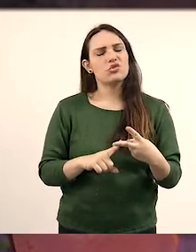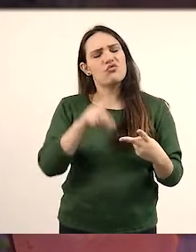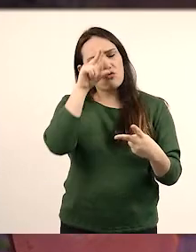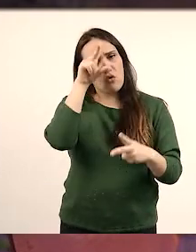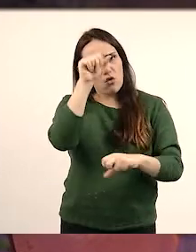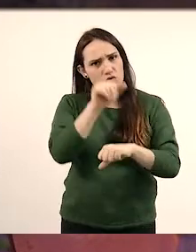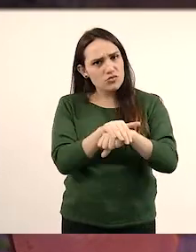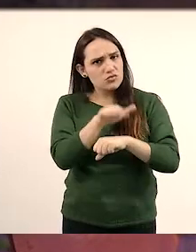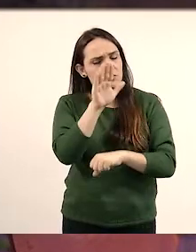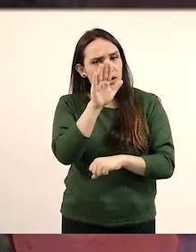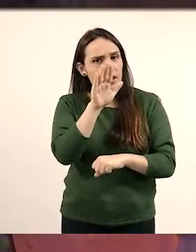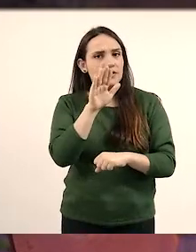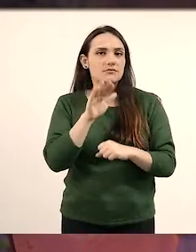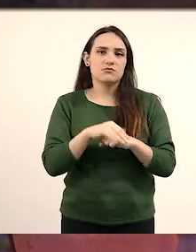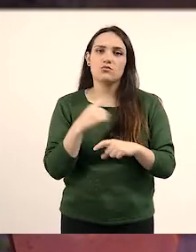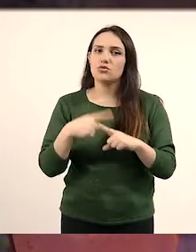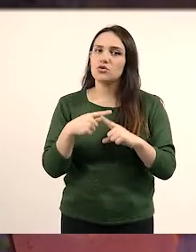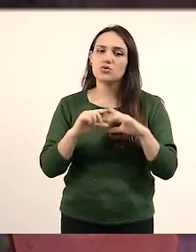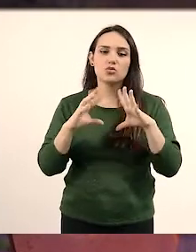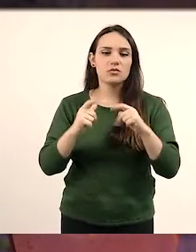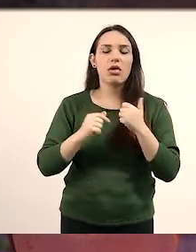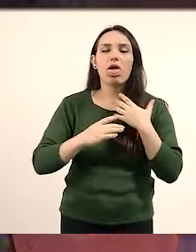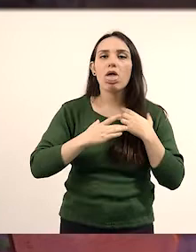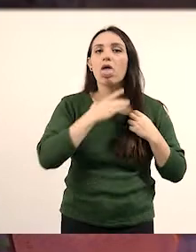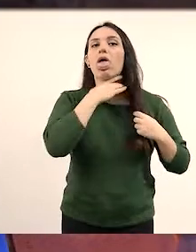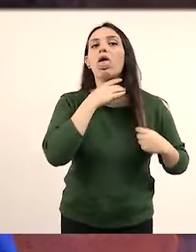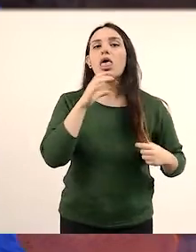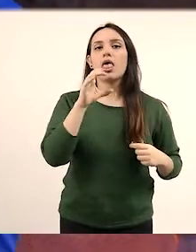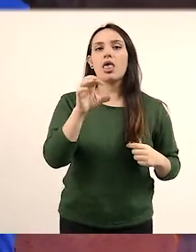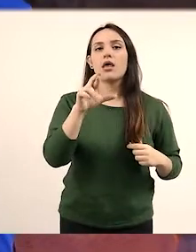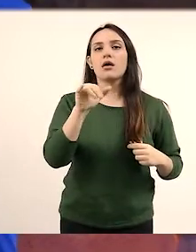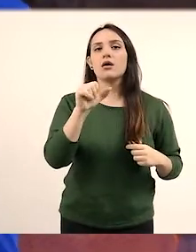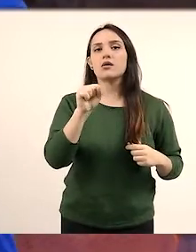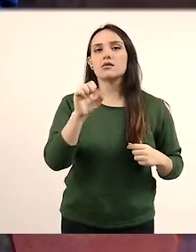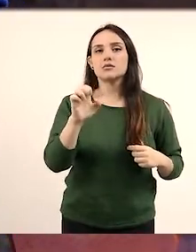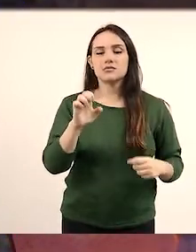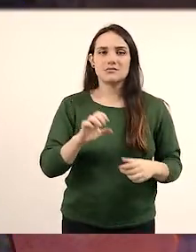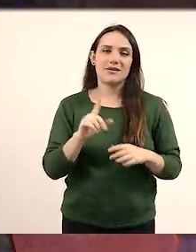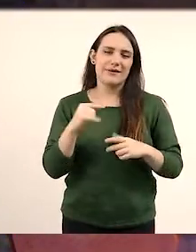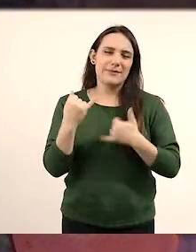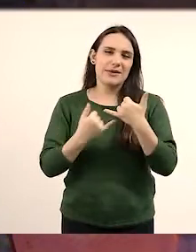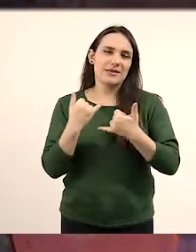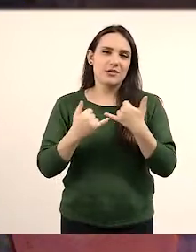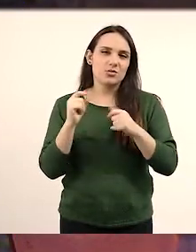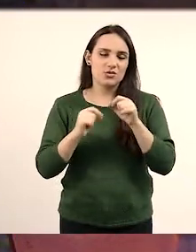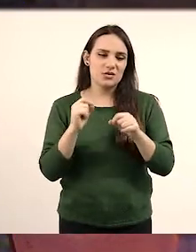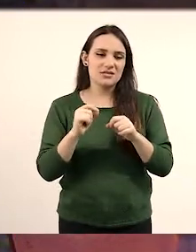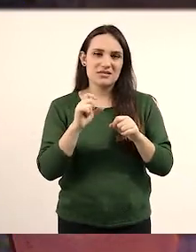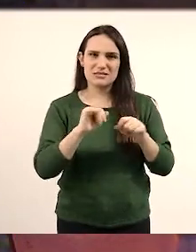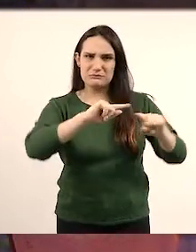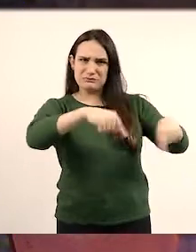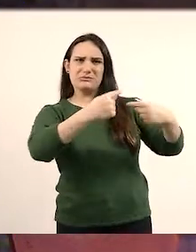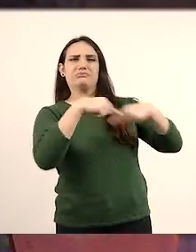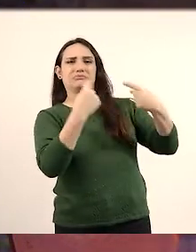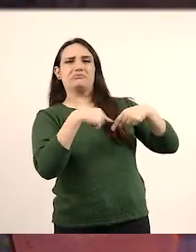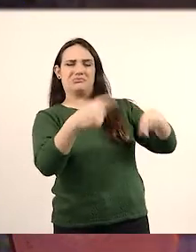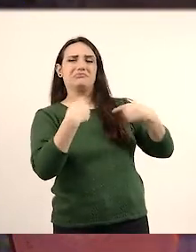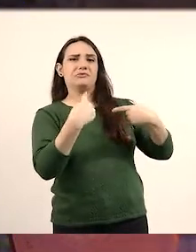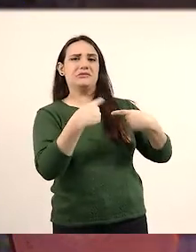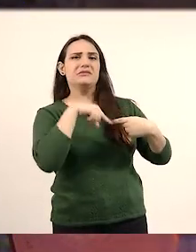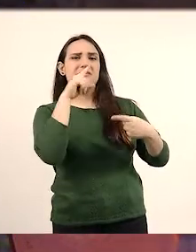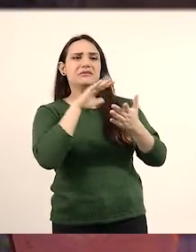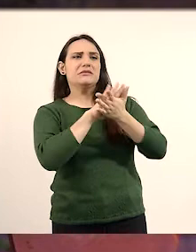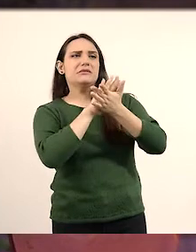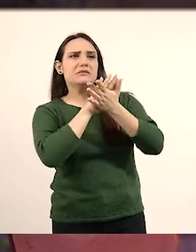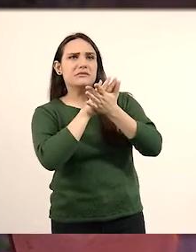mais fortalecidos da crise. Toda crise é aquela brincadeira, né? O que não me destrói me fortalece. Uhum. Eu acho